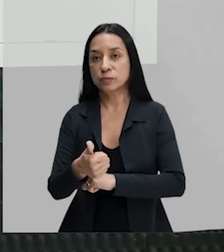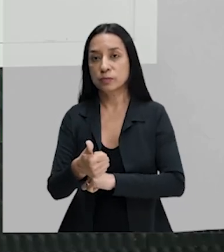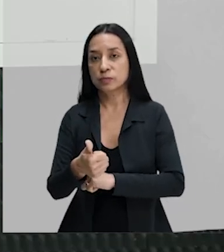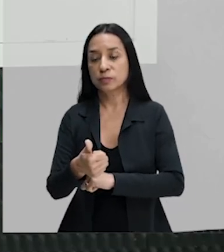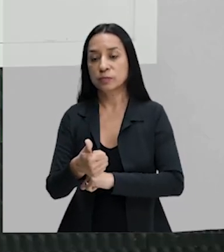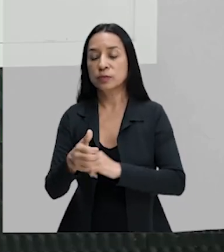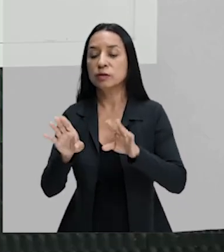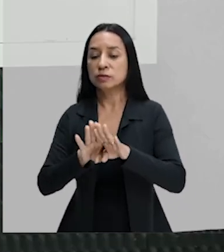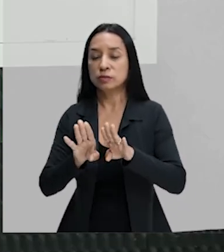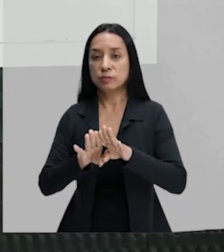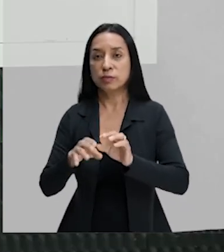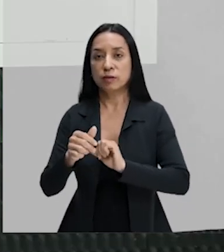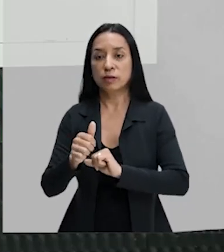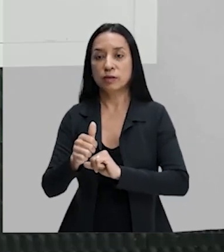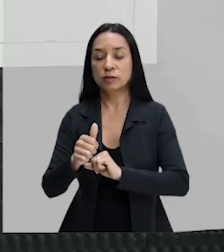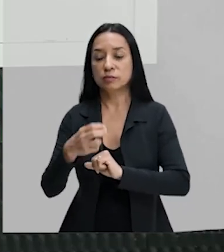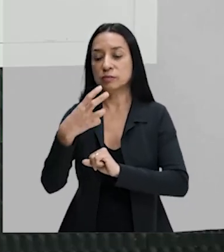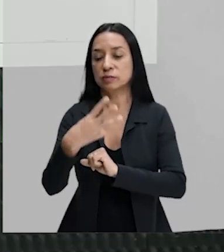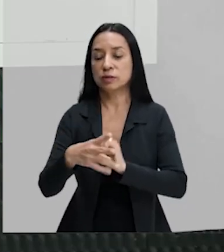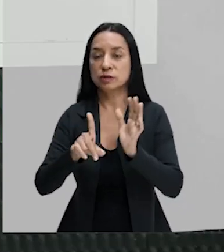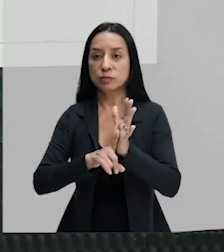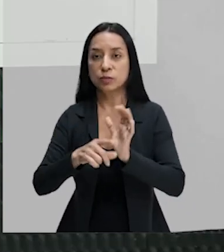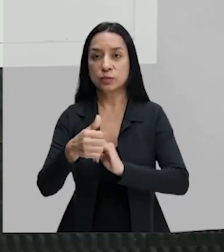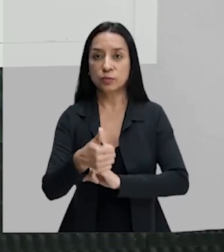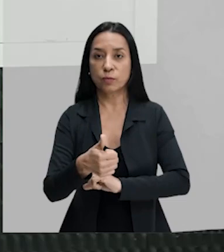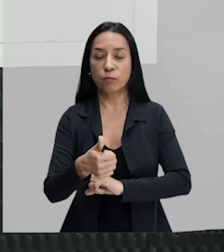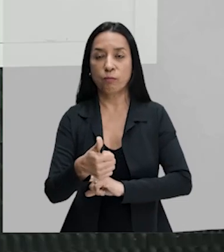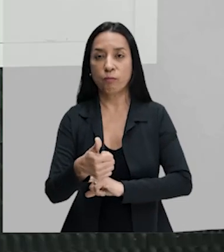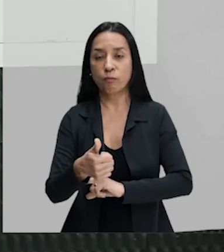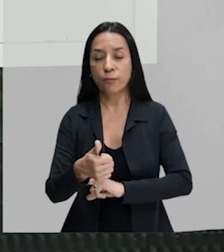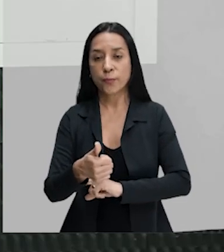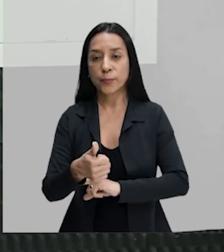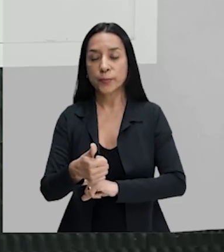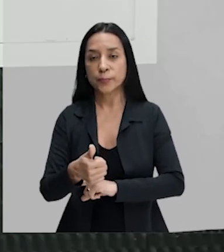e ficou 3 e menos 1,